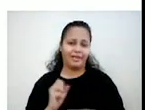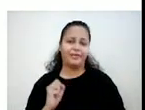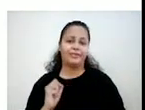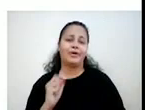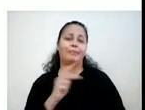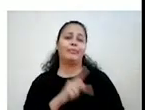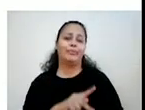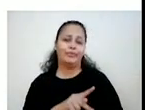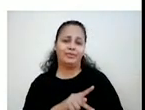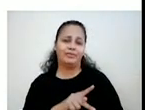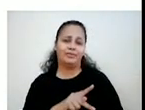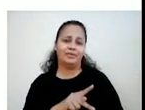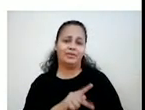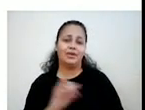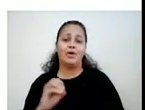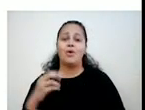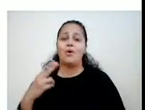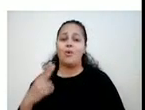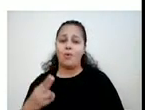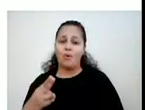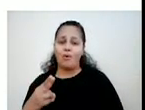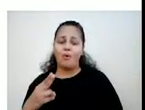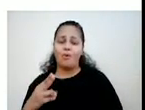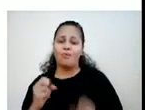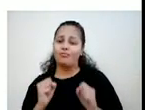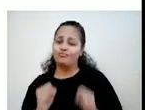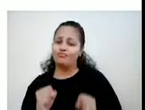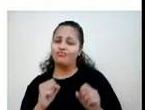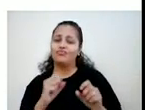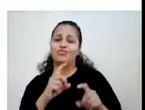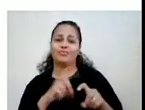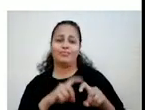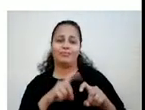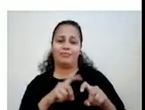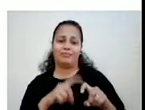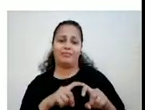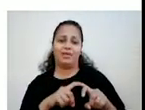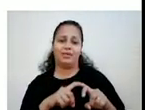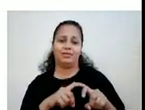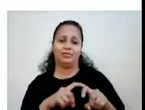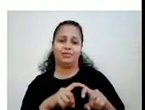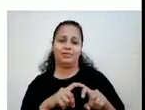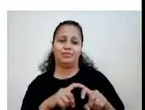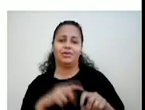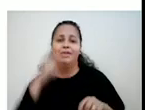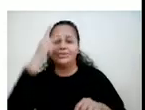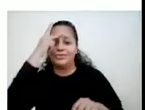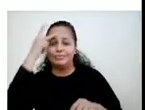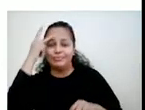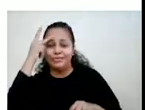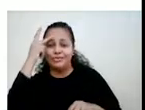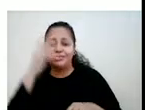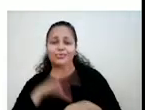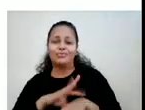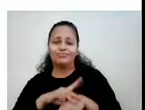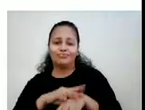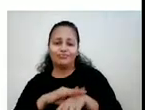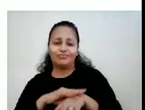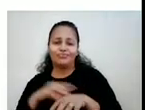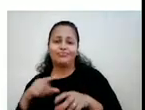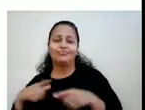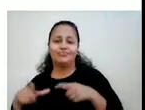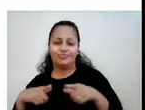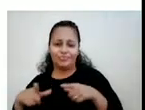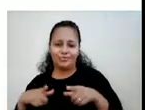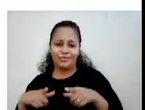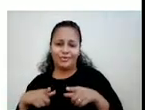à aposentadoria ou licença médica. Nem isso. Quando adoeciam, os trabalhadores